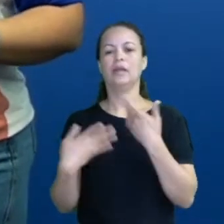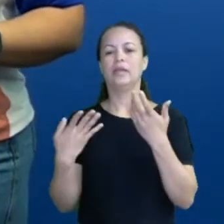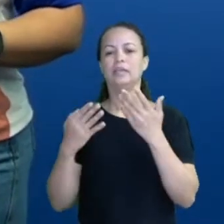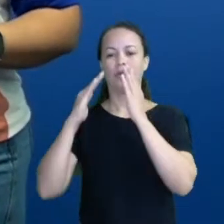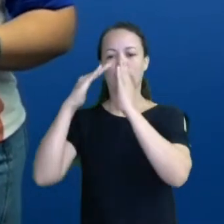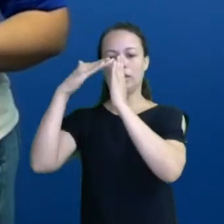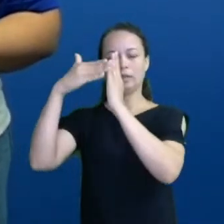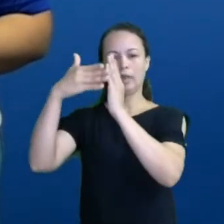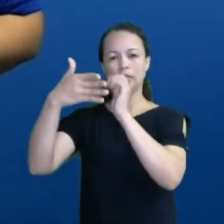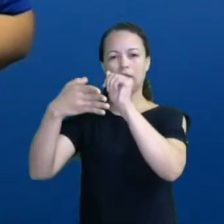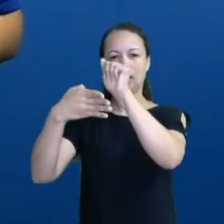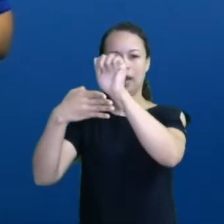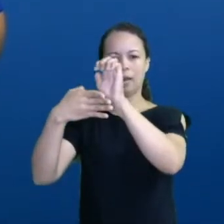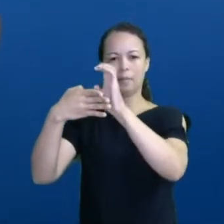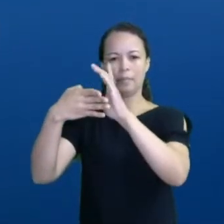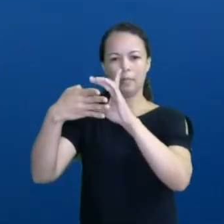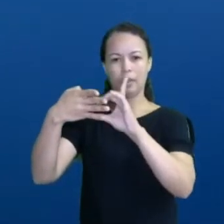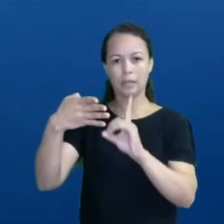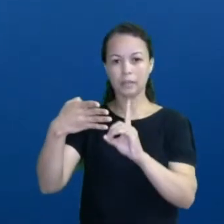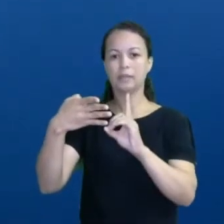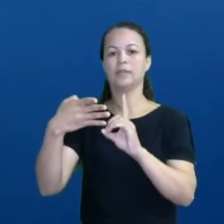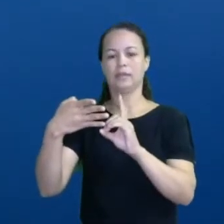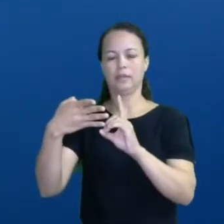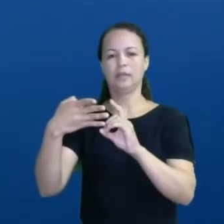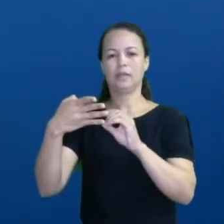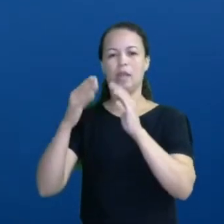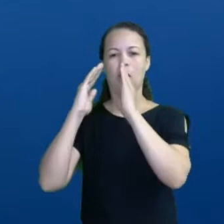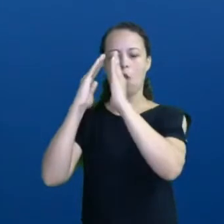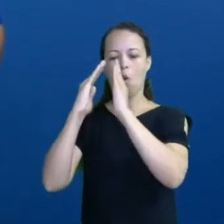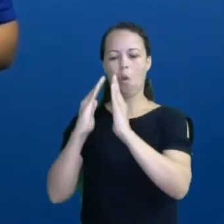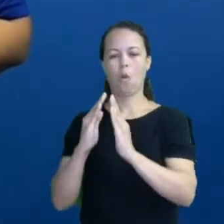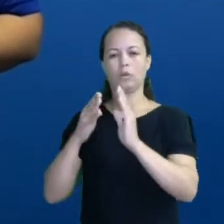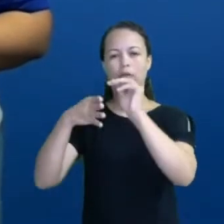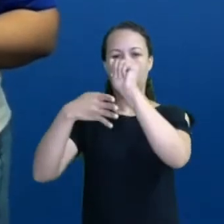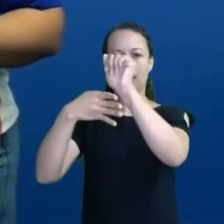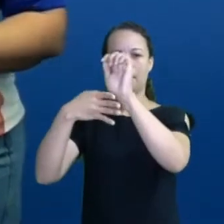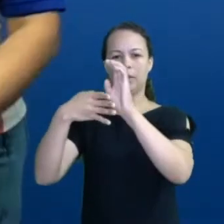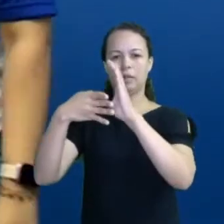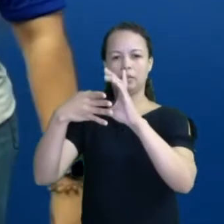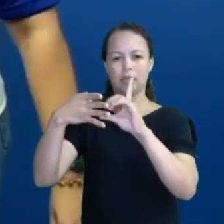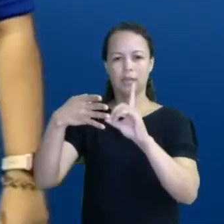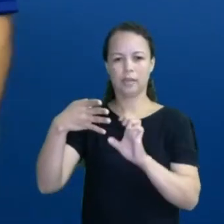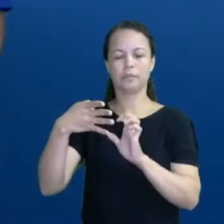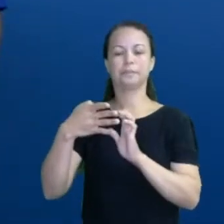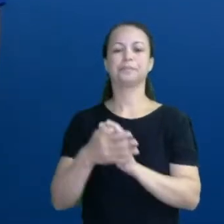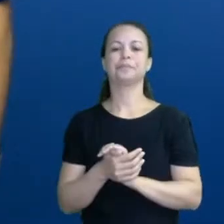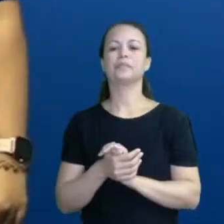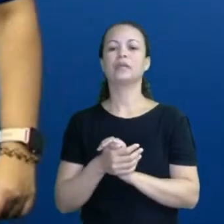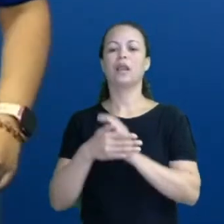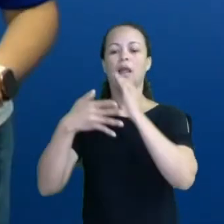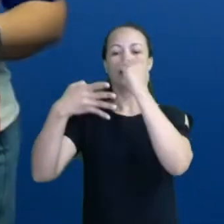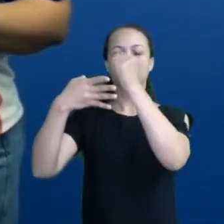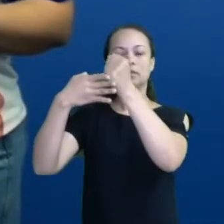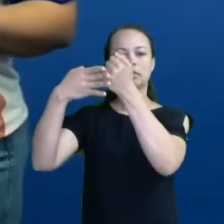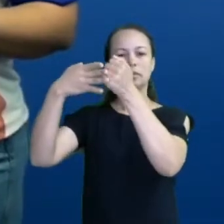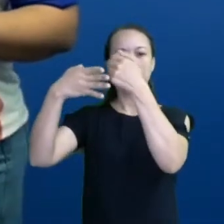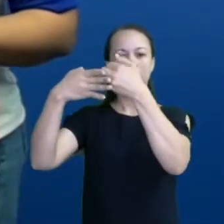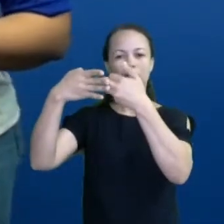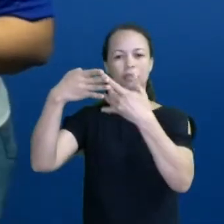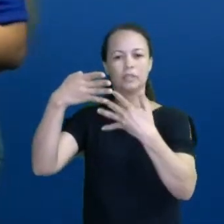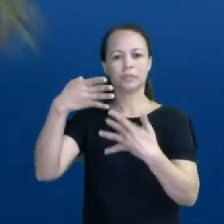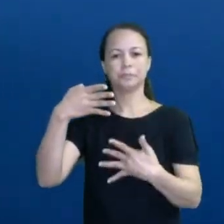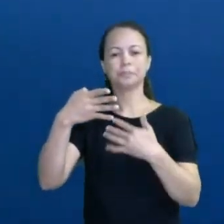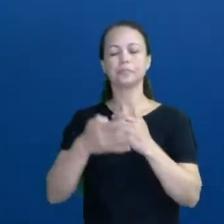está seguindo uma ordem, que é a ordem alfabética, isso mesmo. Ela seguiu a ordem do